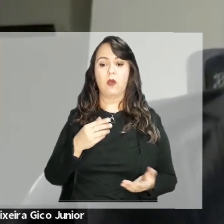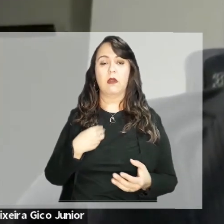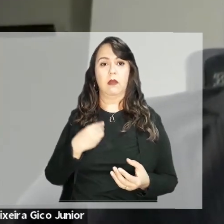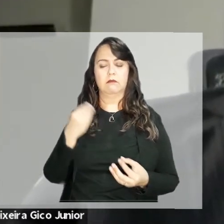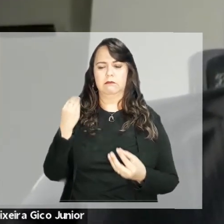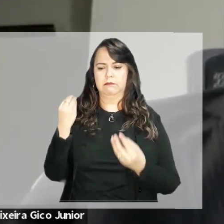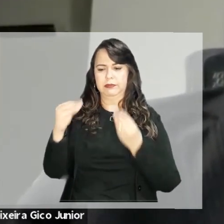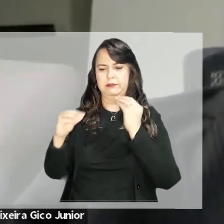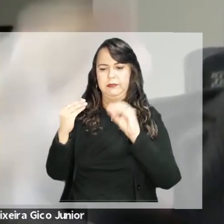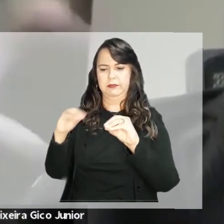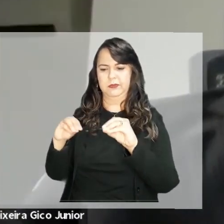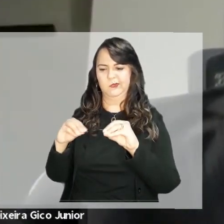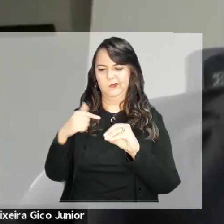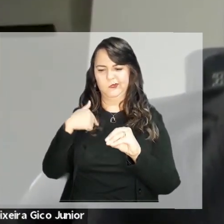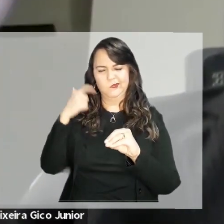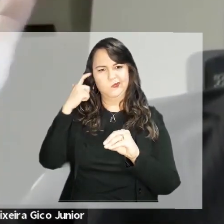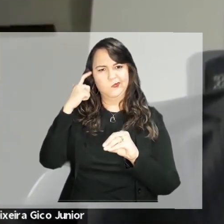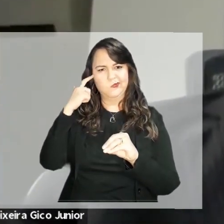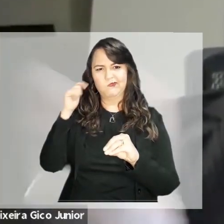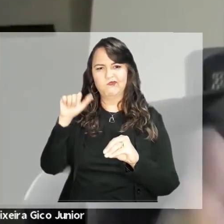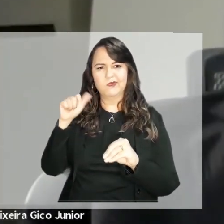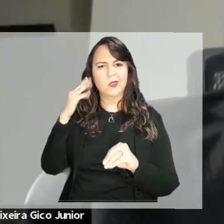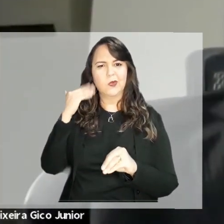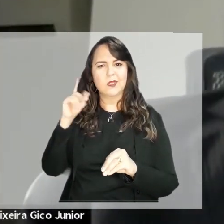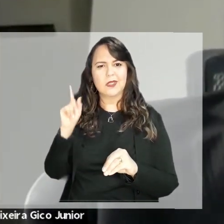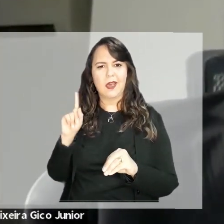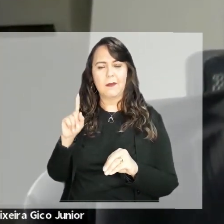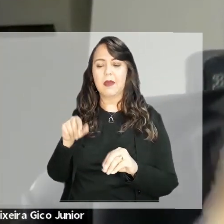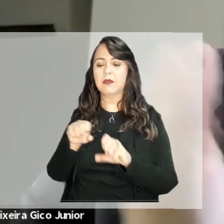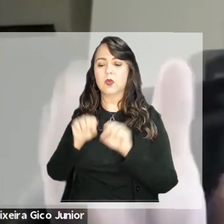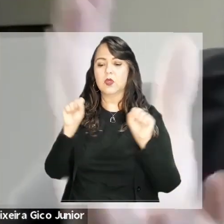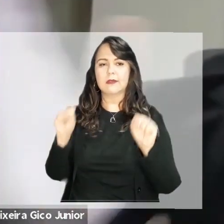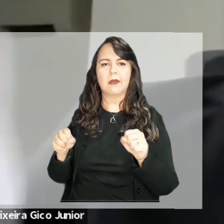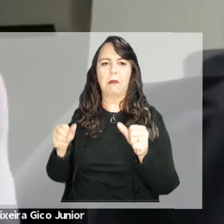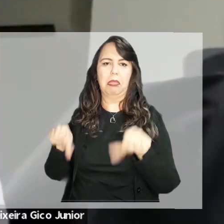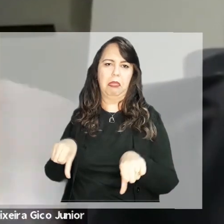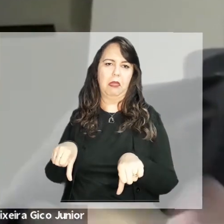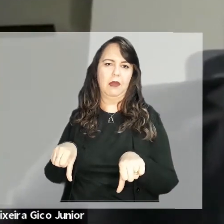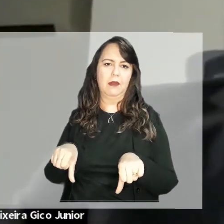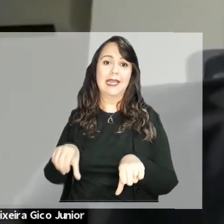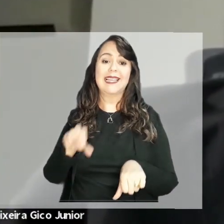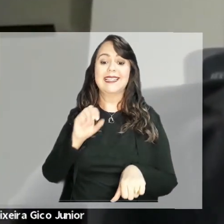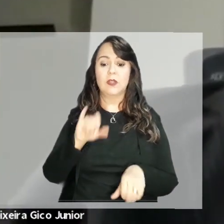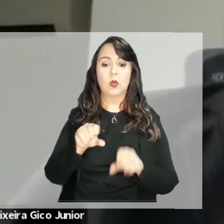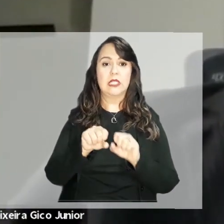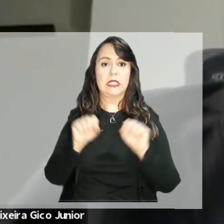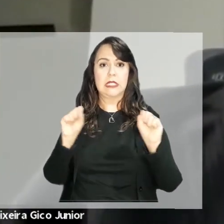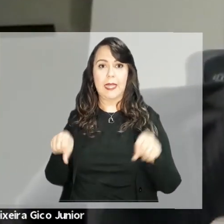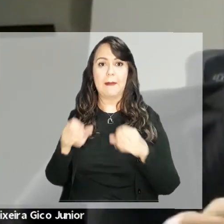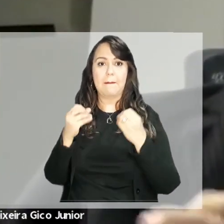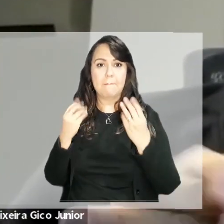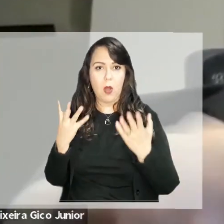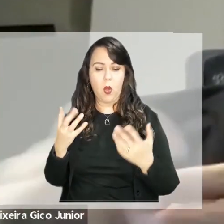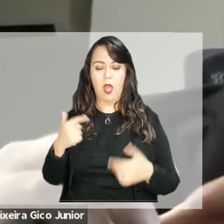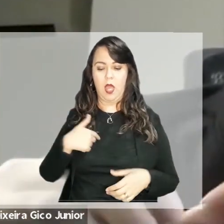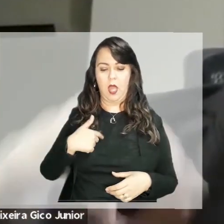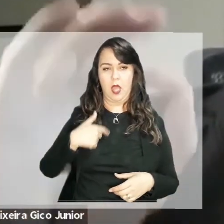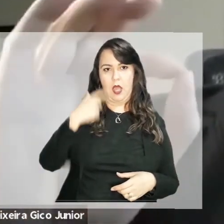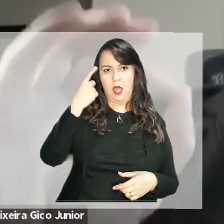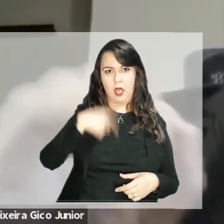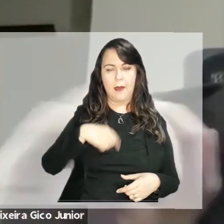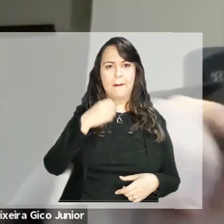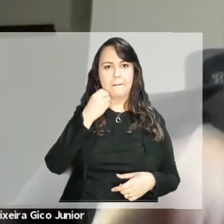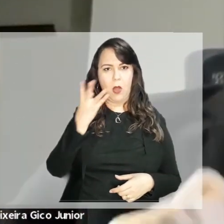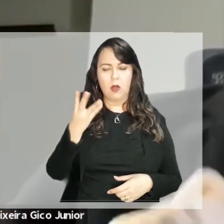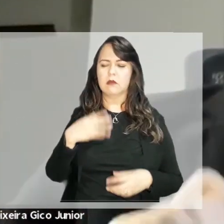técnicas econométricas, com os melhores sistemas. Se o que você colocou é ruim, o output vai ser ruim. Então, nesse sentido,